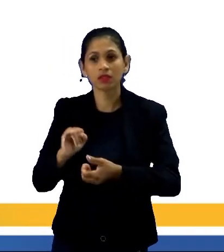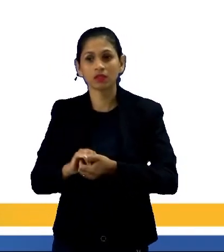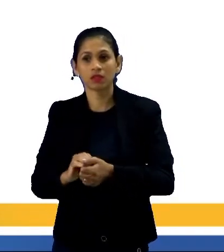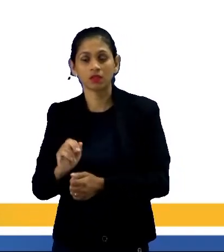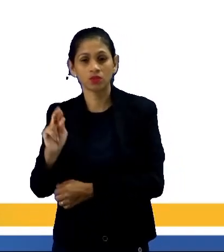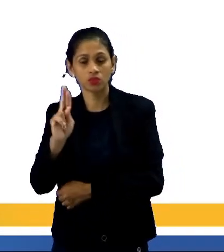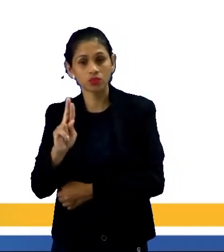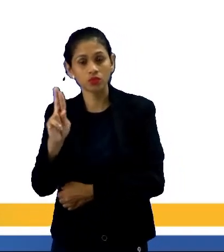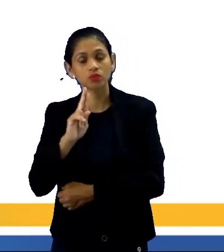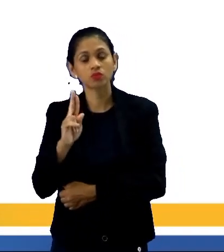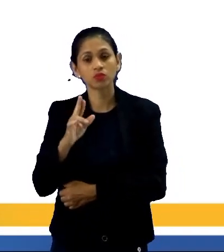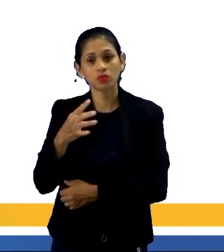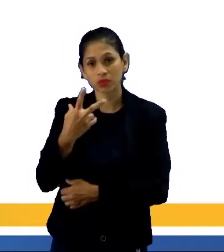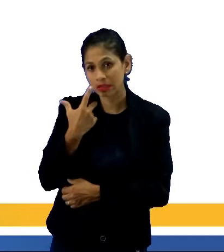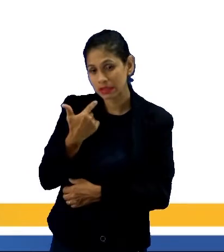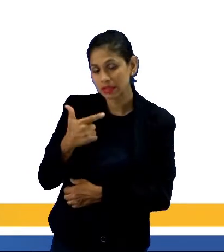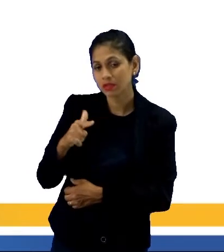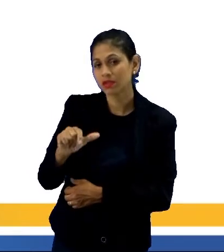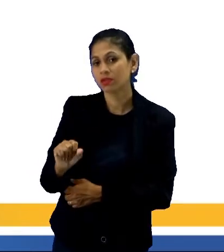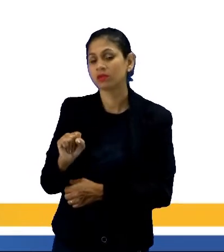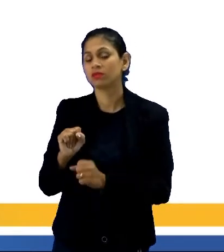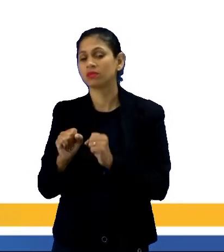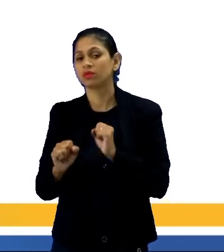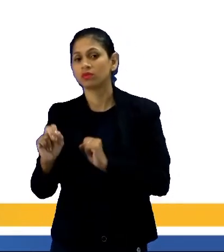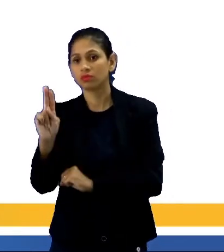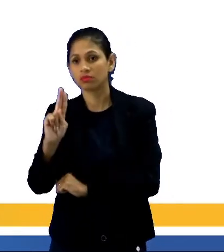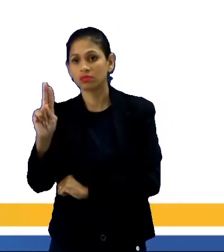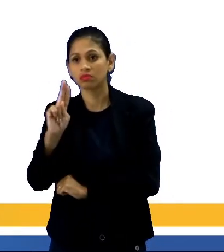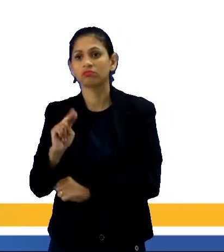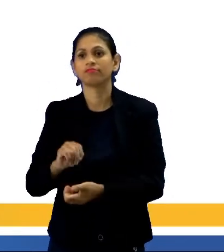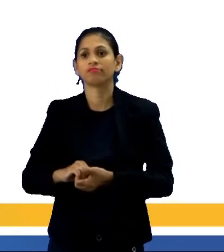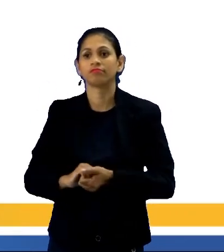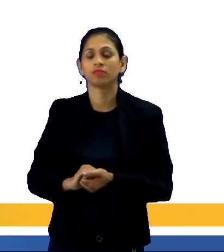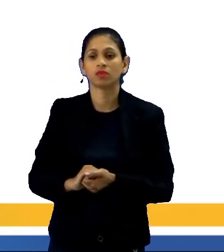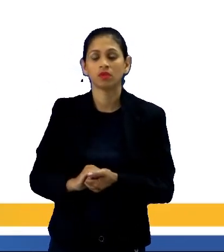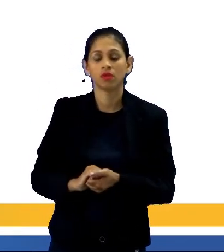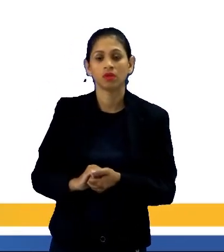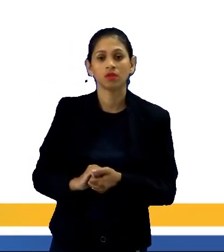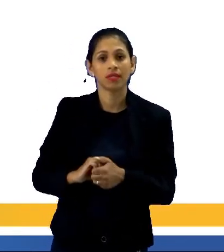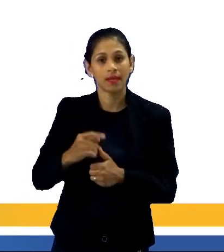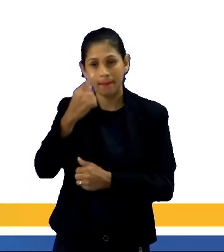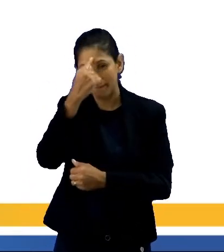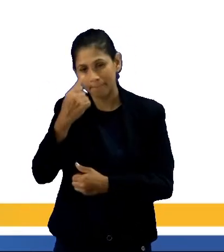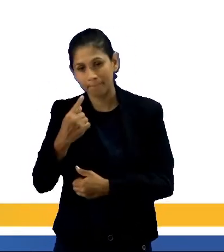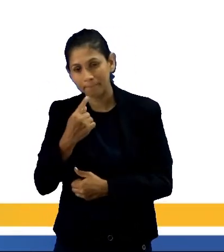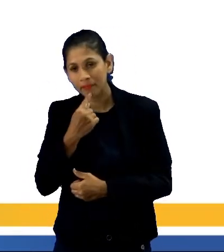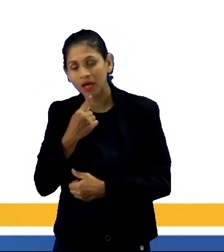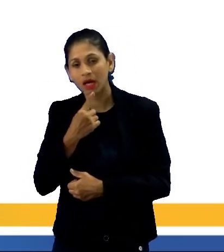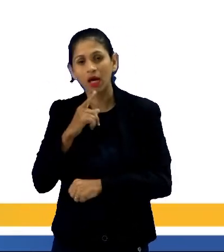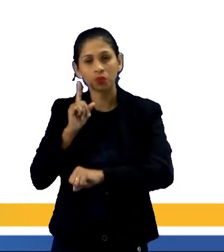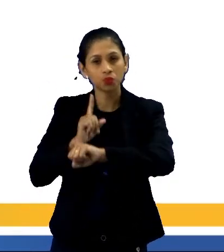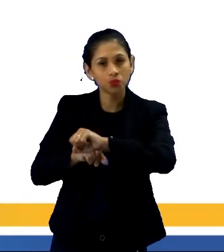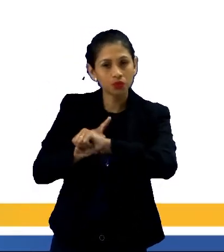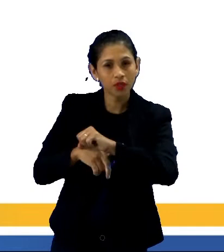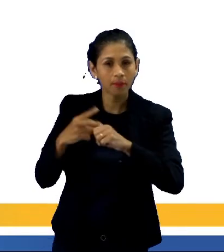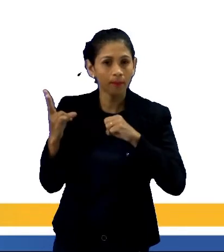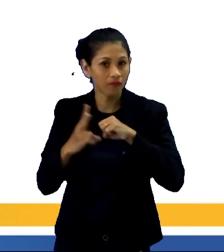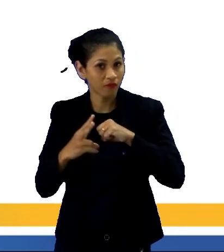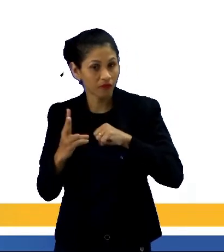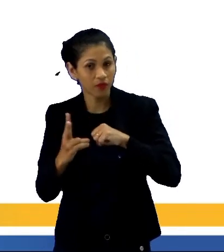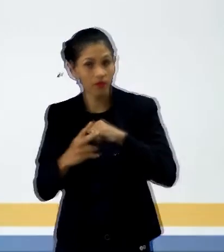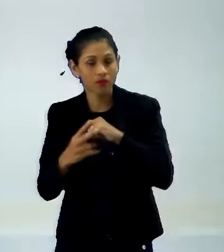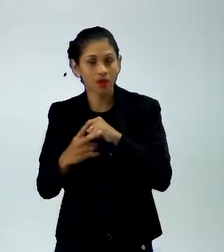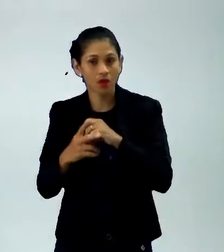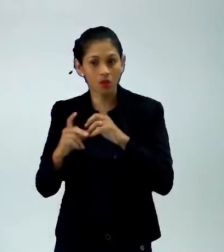recursos linguísticos discursivos utilizados, como imagens, tempo verbal e jogos de palavras.